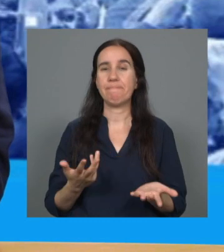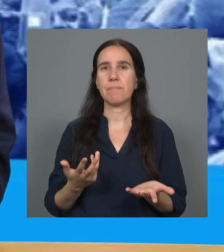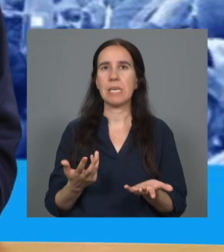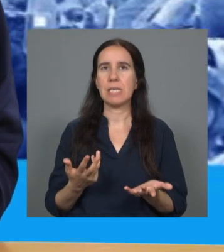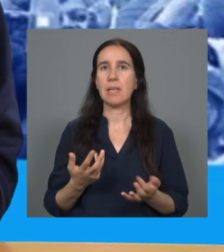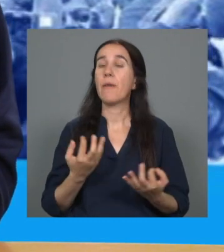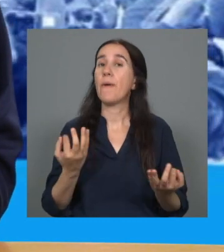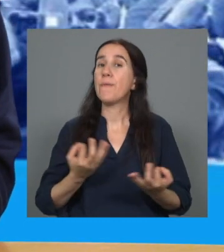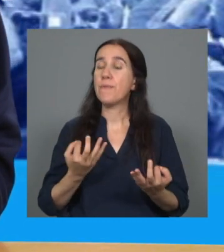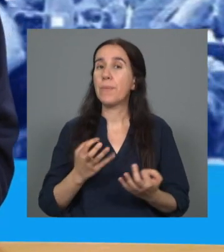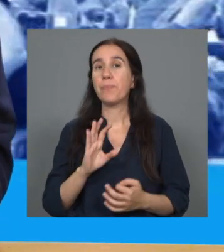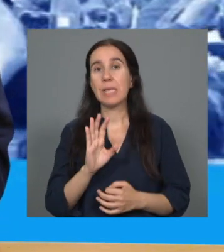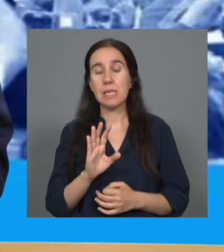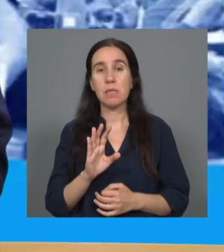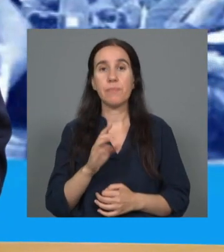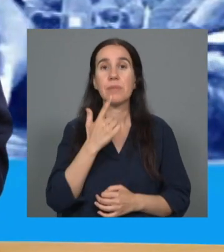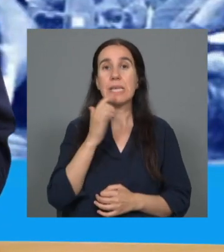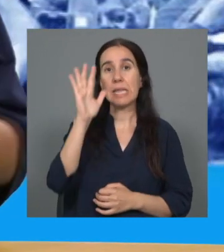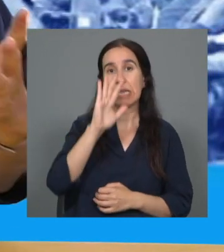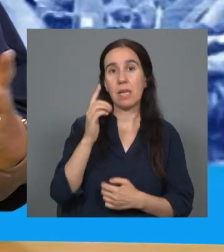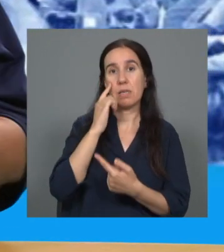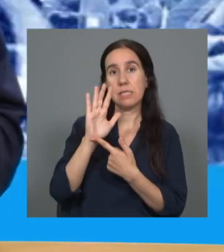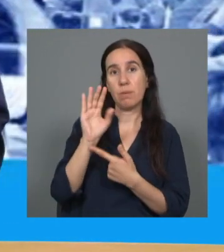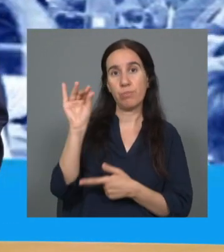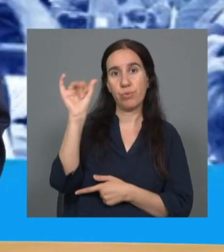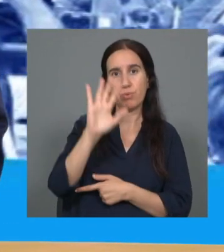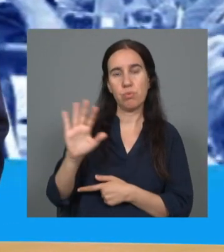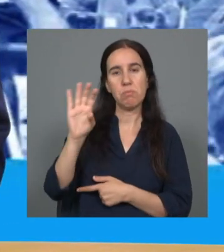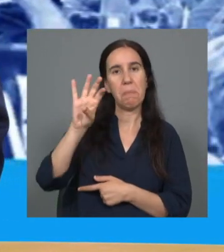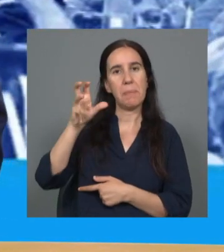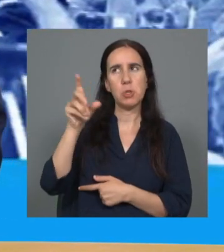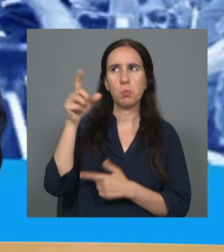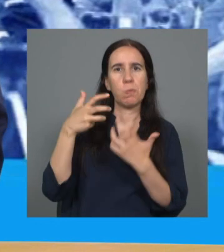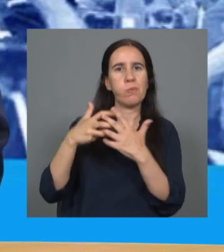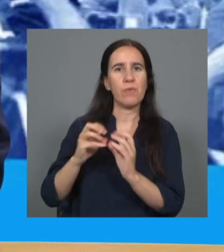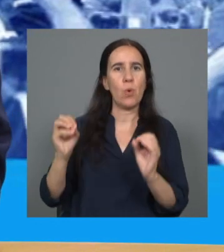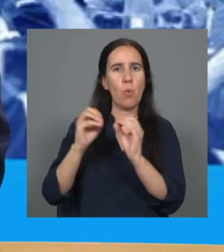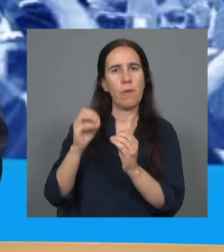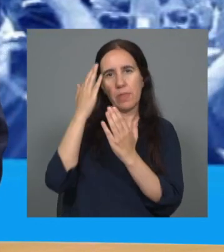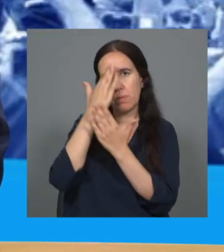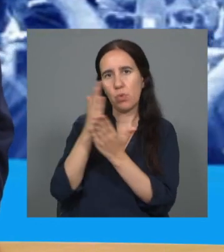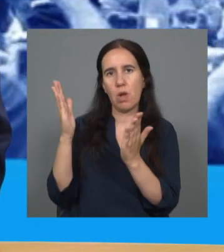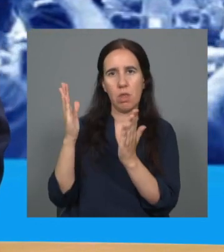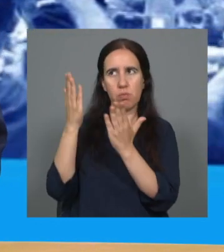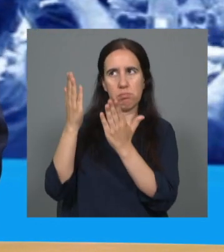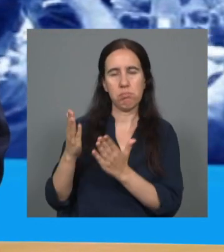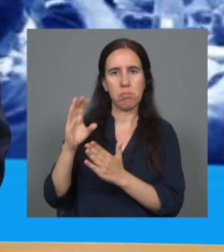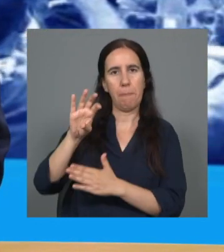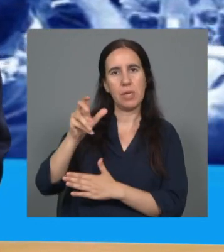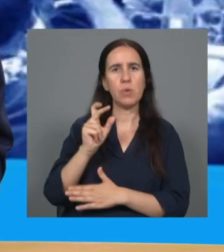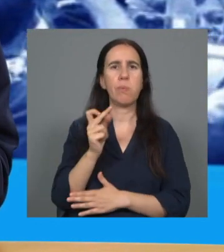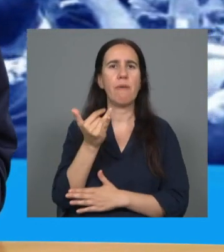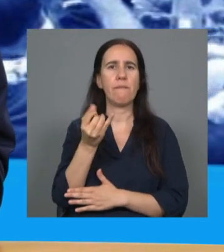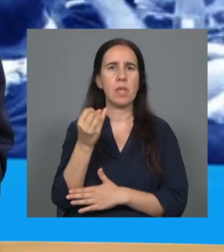É verdade que a Inglaterra, por exemplo, que é um país que ninguém duvida que é um país democrático, desde há quase 20 anos